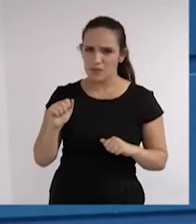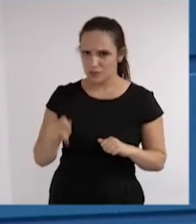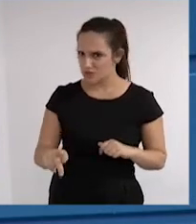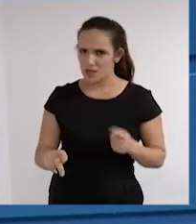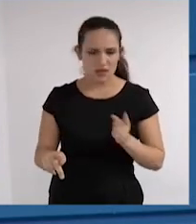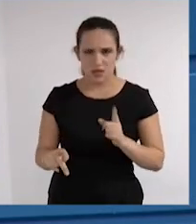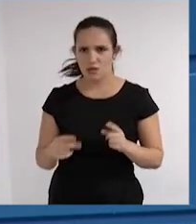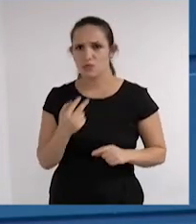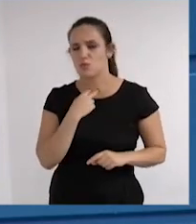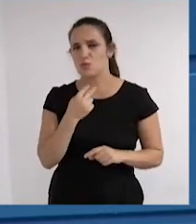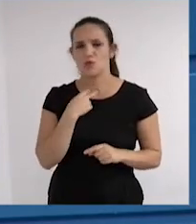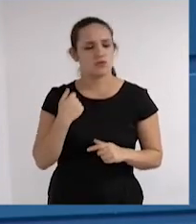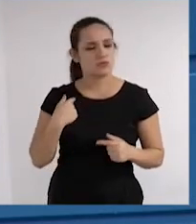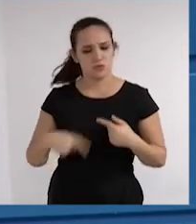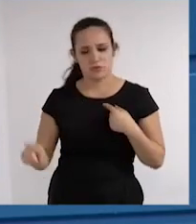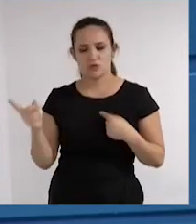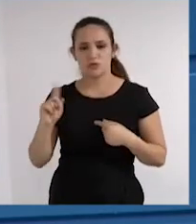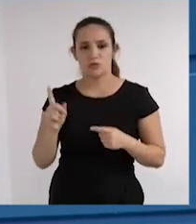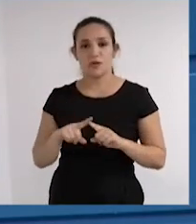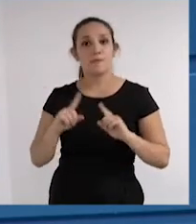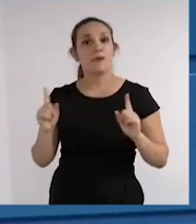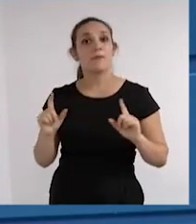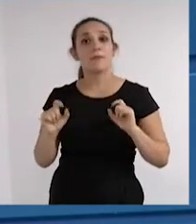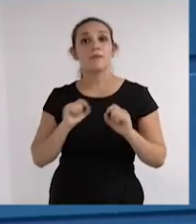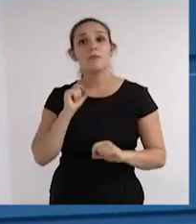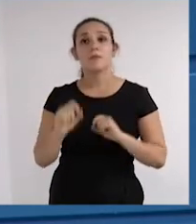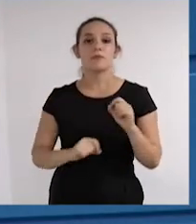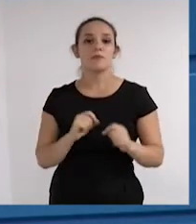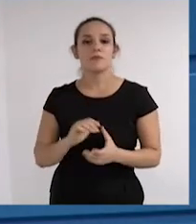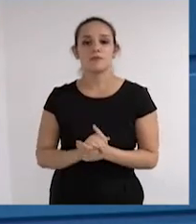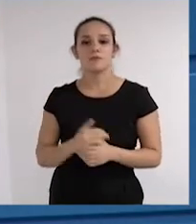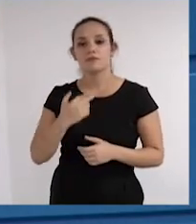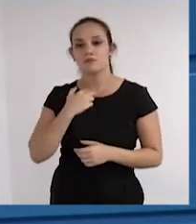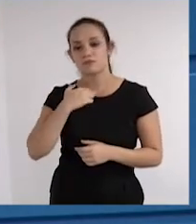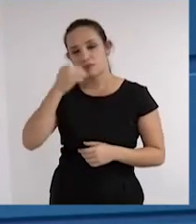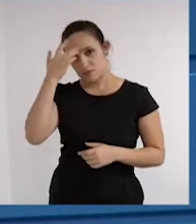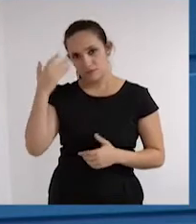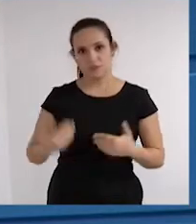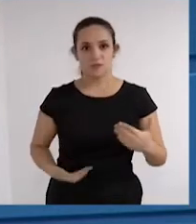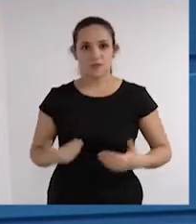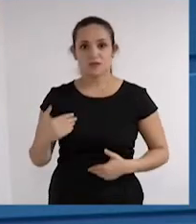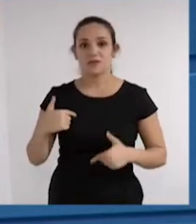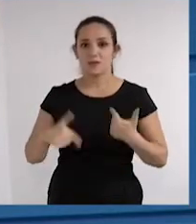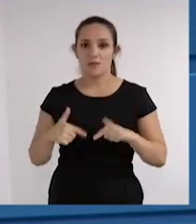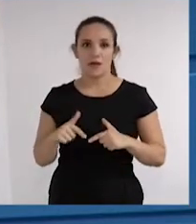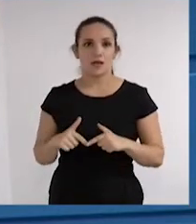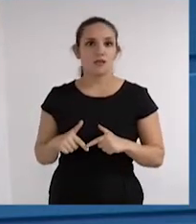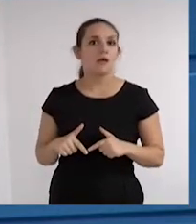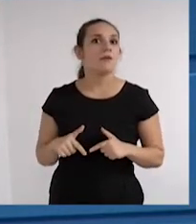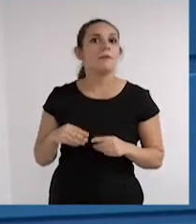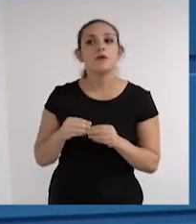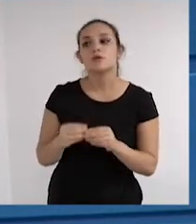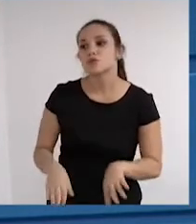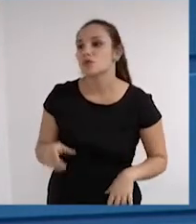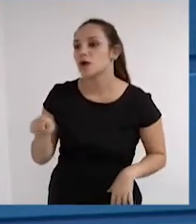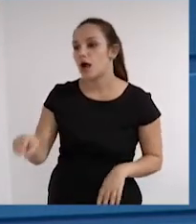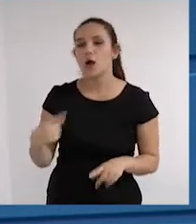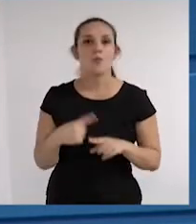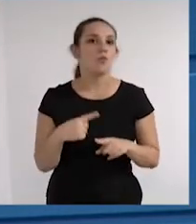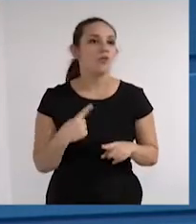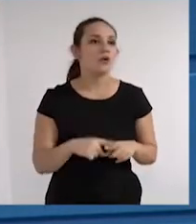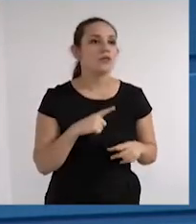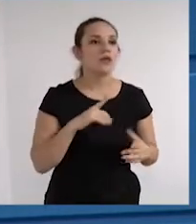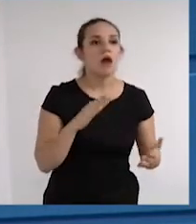nunca compactuamos com isso. Agora, o que não pode é os servidores que trabalham serem penalizados por esse tipo de ação e